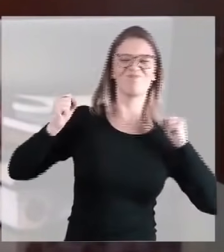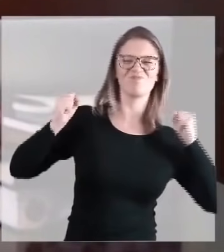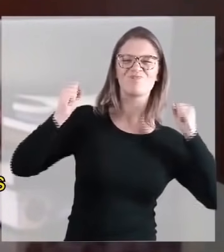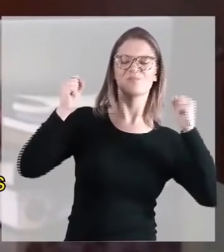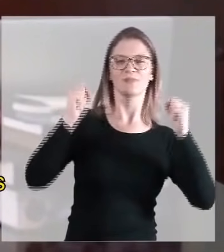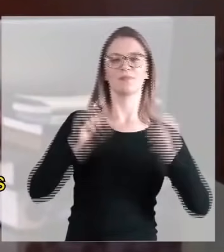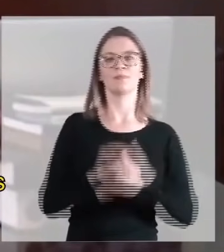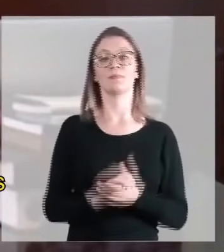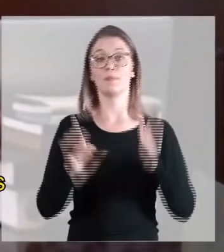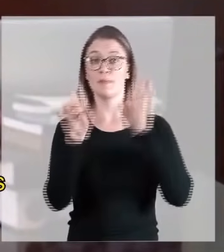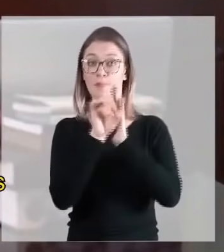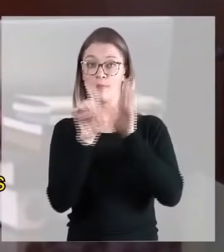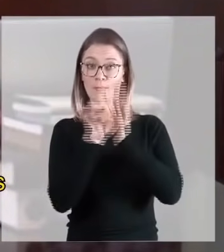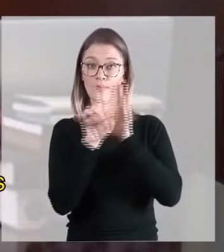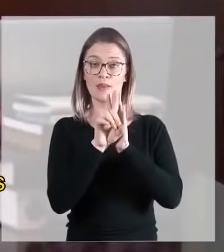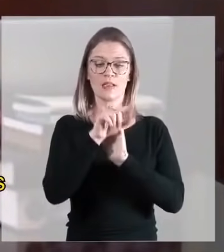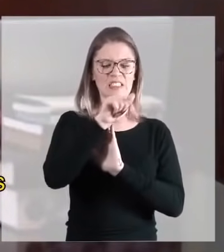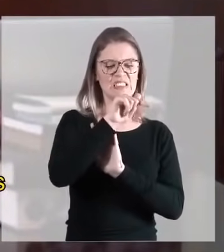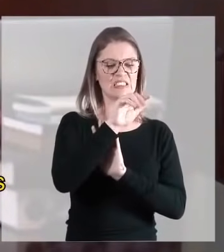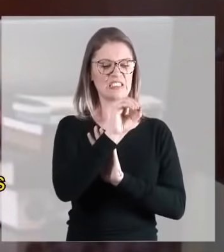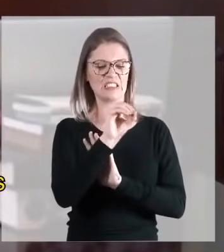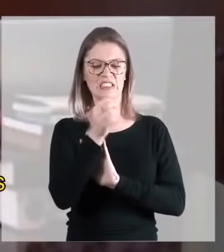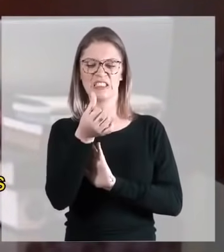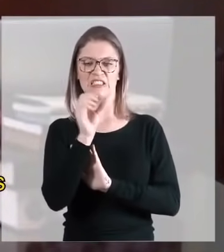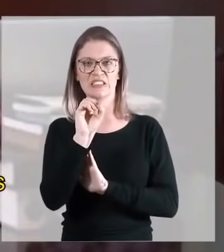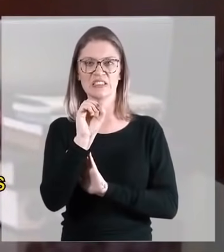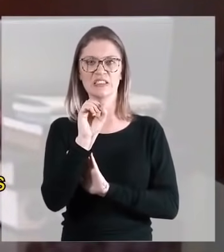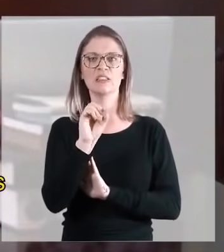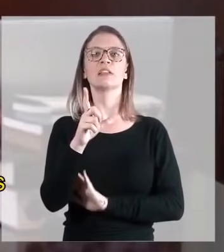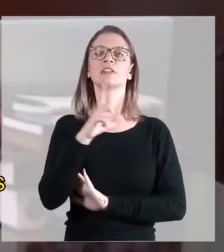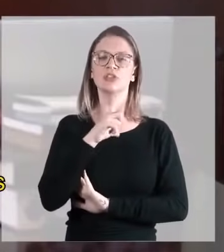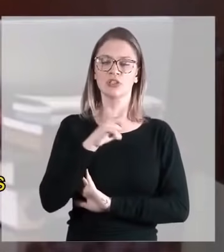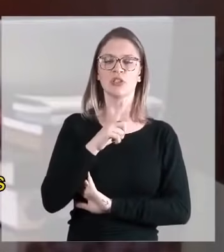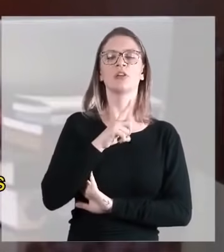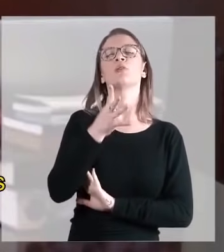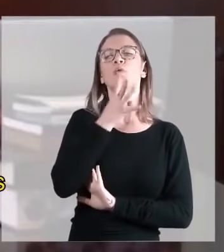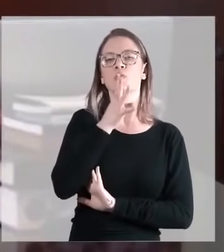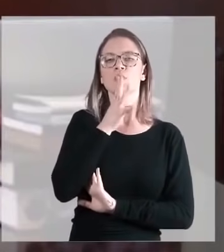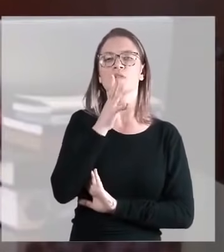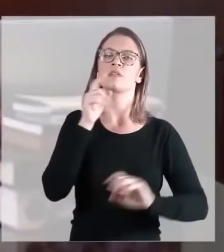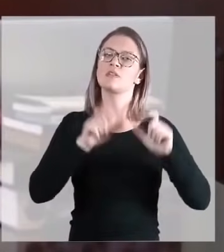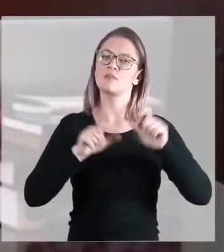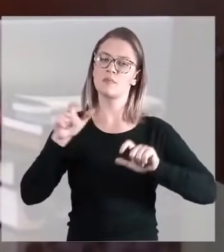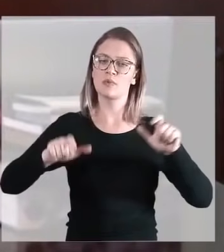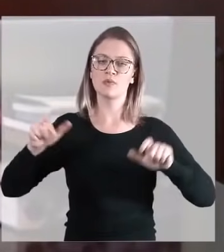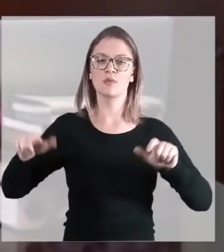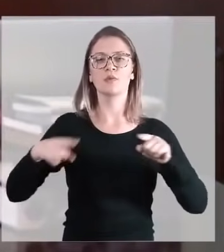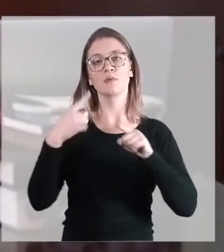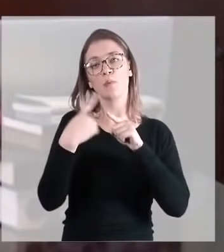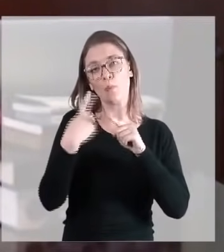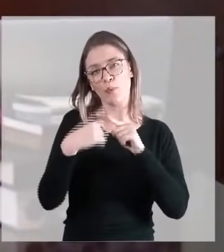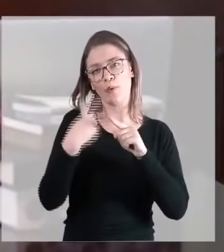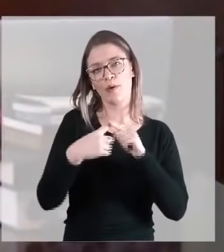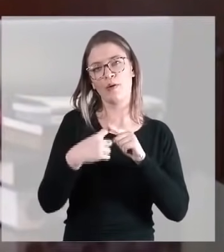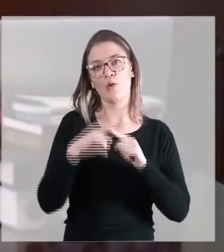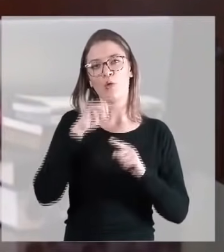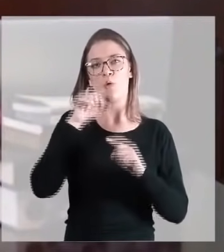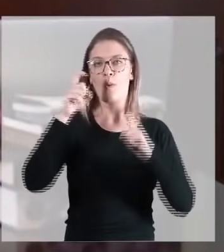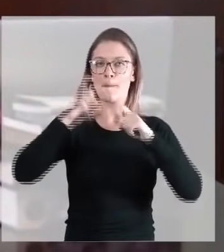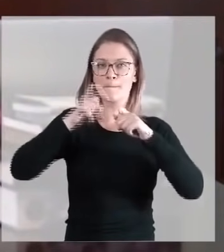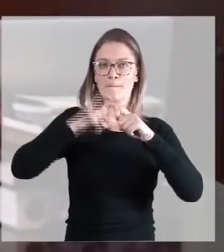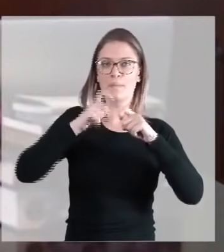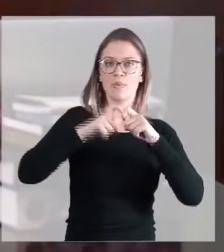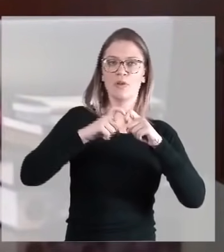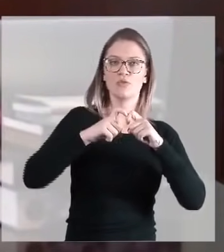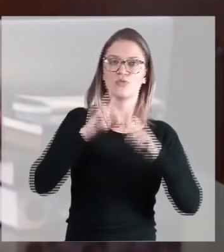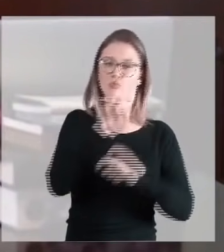sucesso. Na década de 70, 60 e 70, as pessoas conheceram esse caso que o Dr. John Money resolveu chamar de